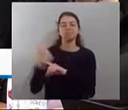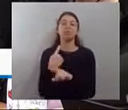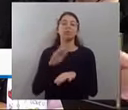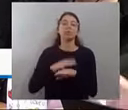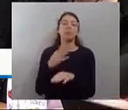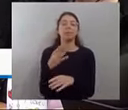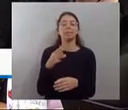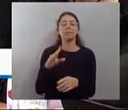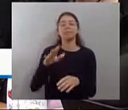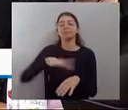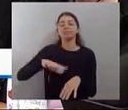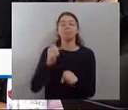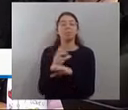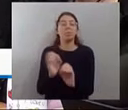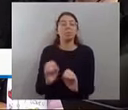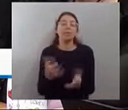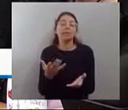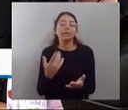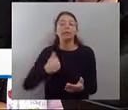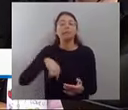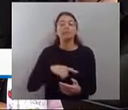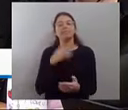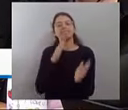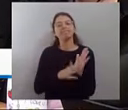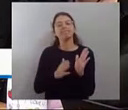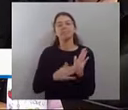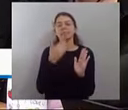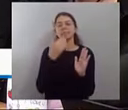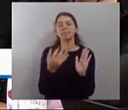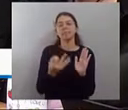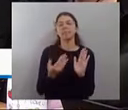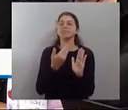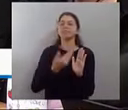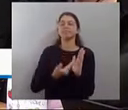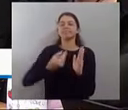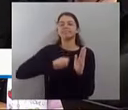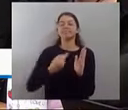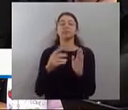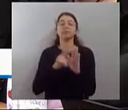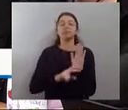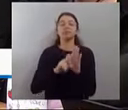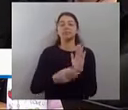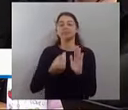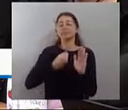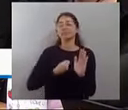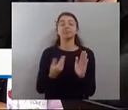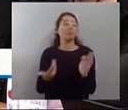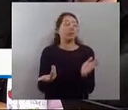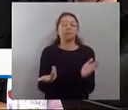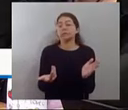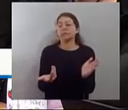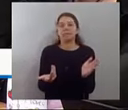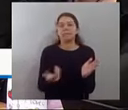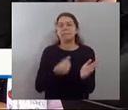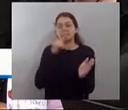resto já pedimos que provasse e que nos fosse respondido por requerimento, que até este momento ainda não